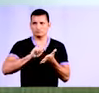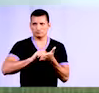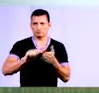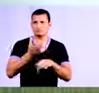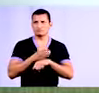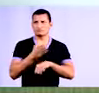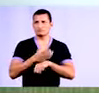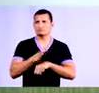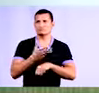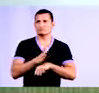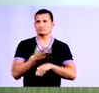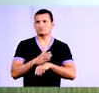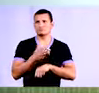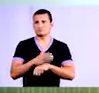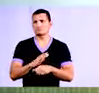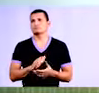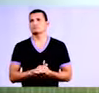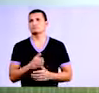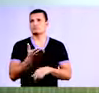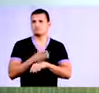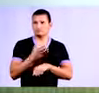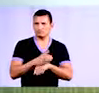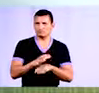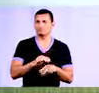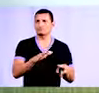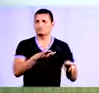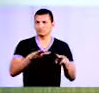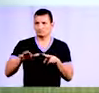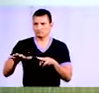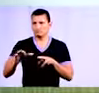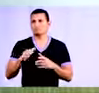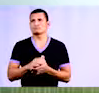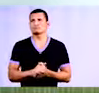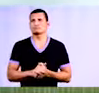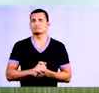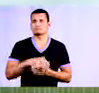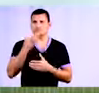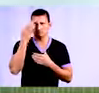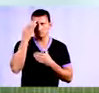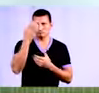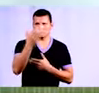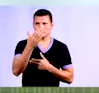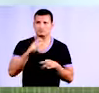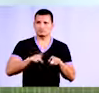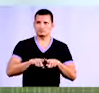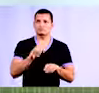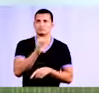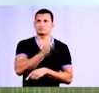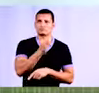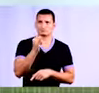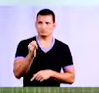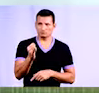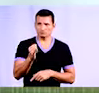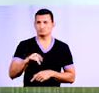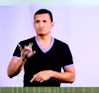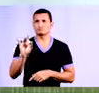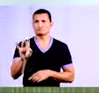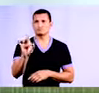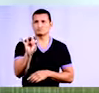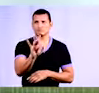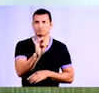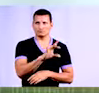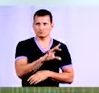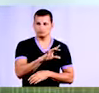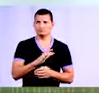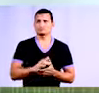ter praticado a atividade durante a semana. Eu tenho que te agradecer. Tenho que agradecer aos tutores individualmente, que com